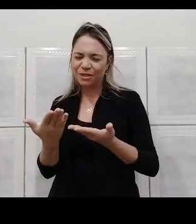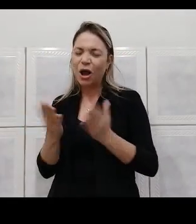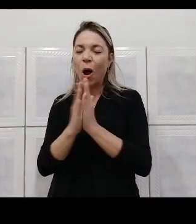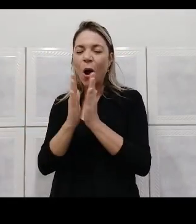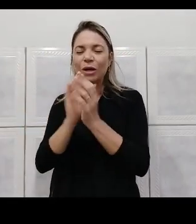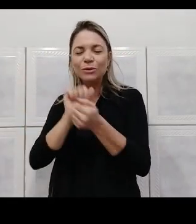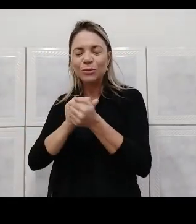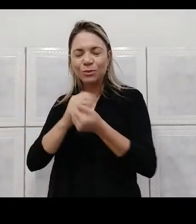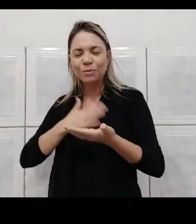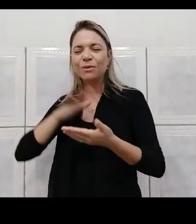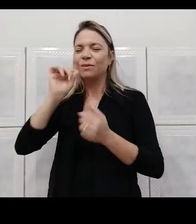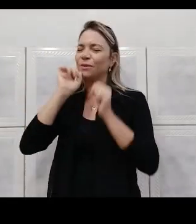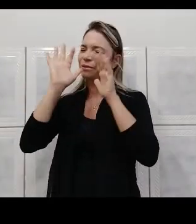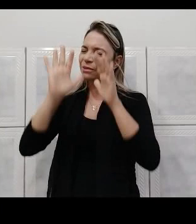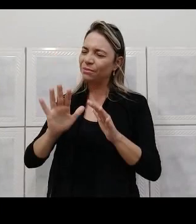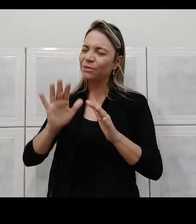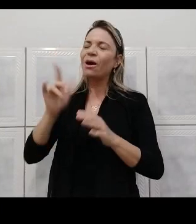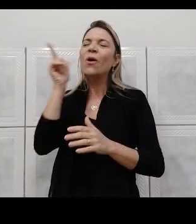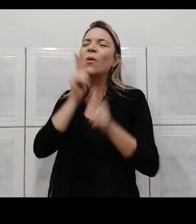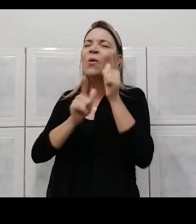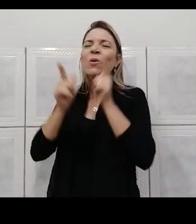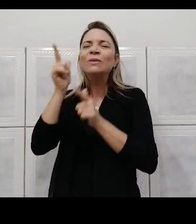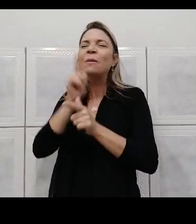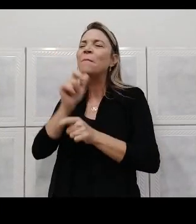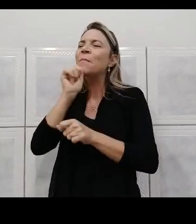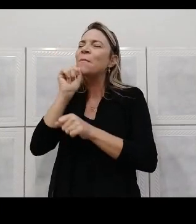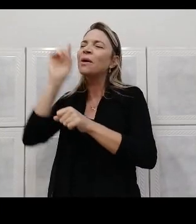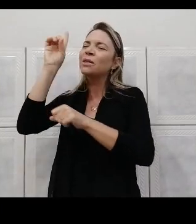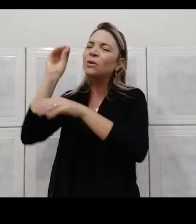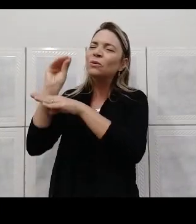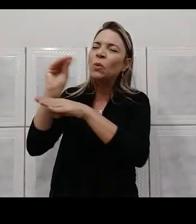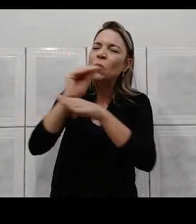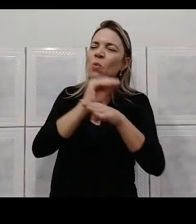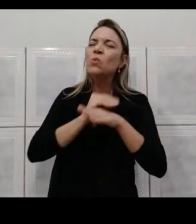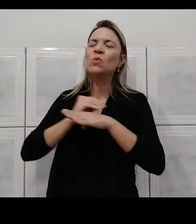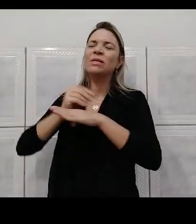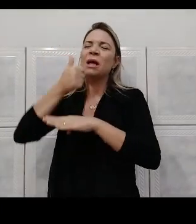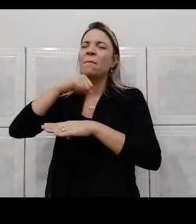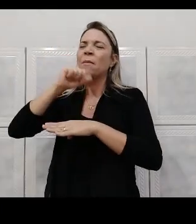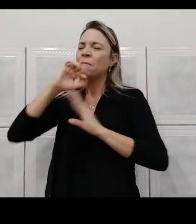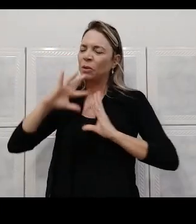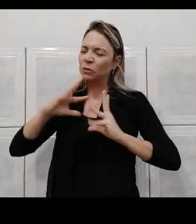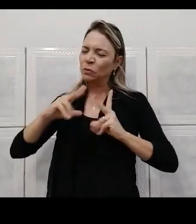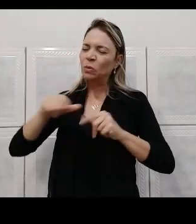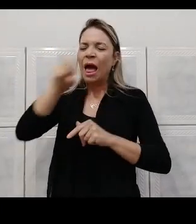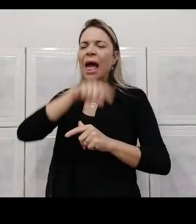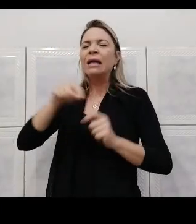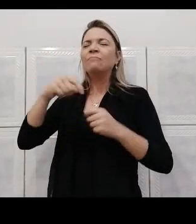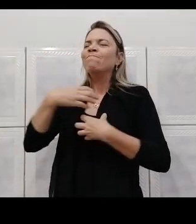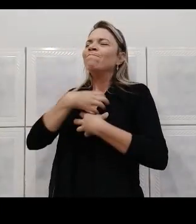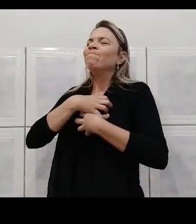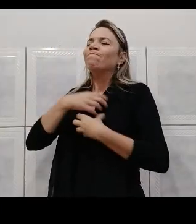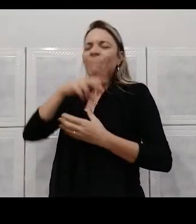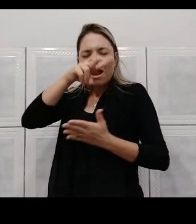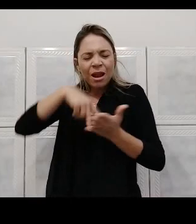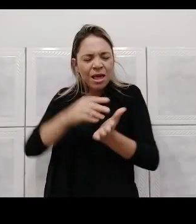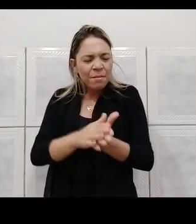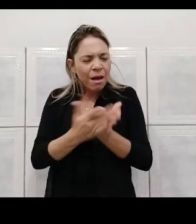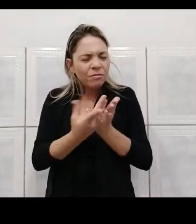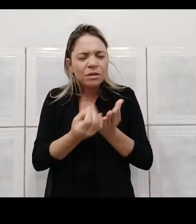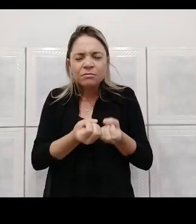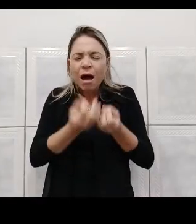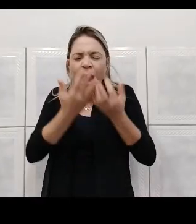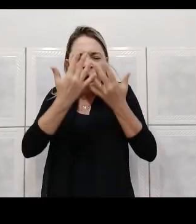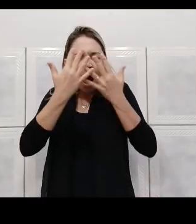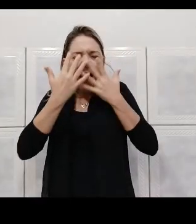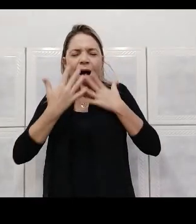pelo Senhor socorridas em suas dificuldades, sejam pelo Senhor alimentadas na palavra, sejam pelo